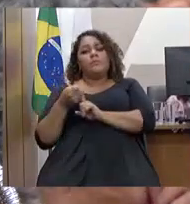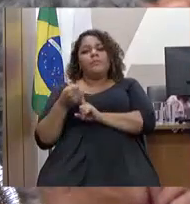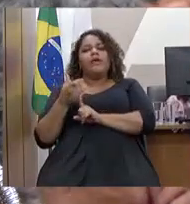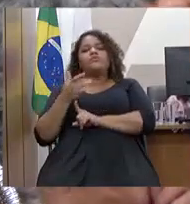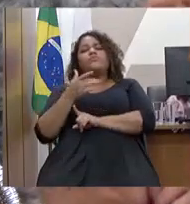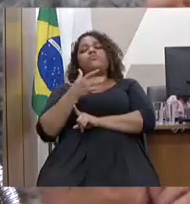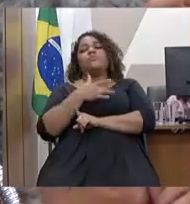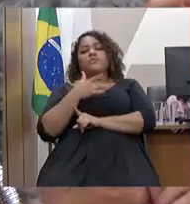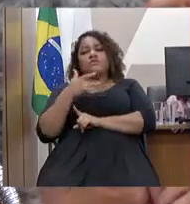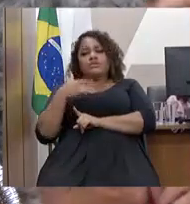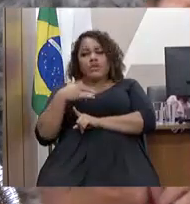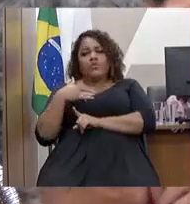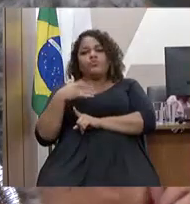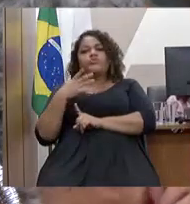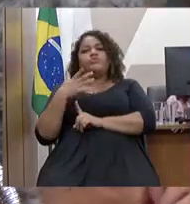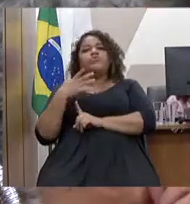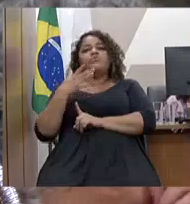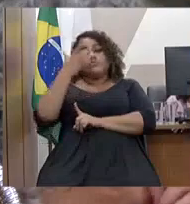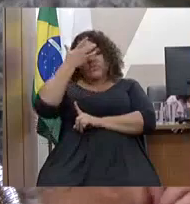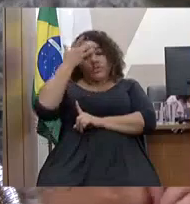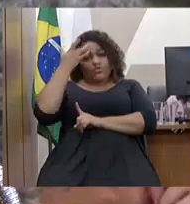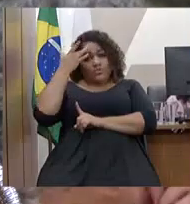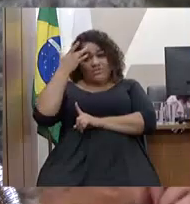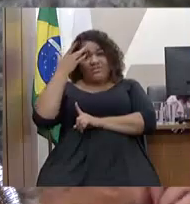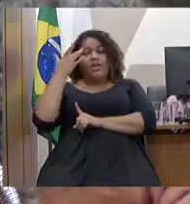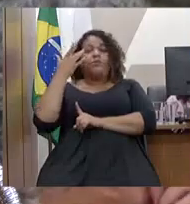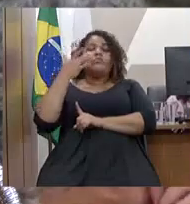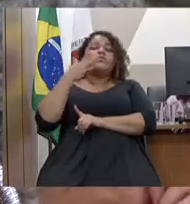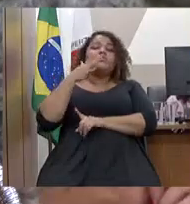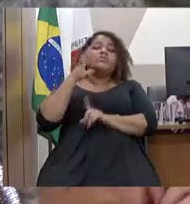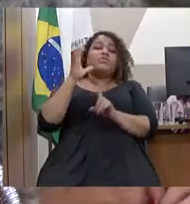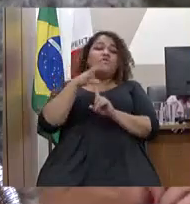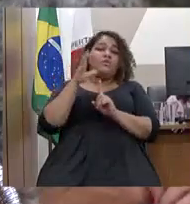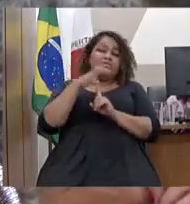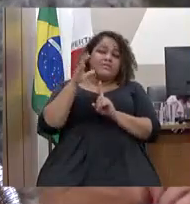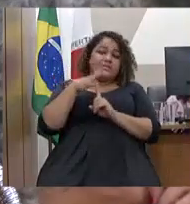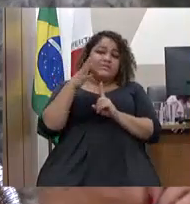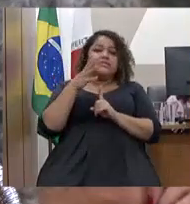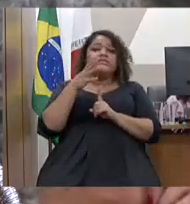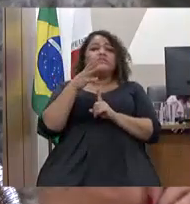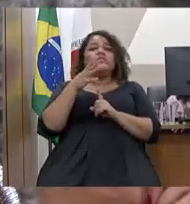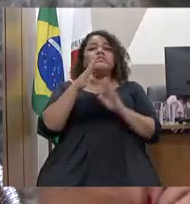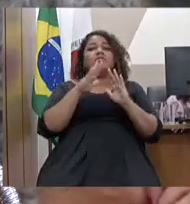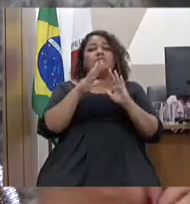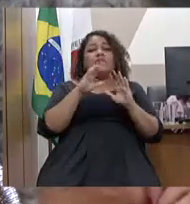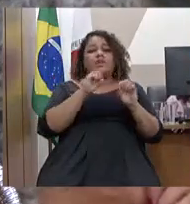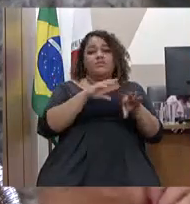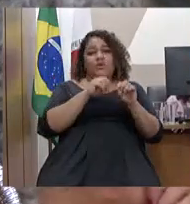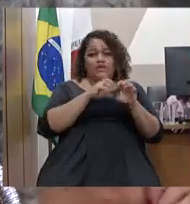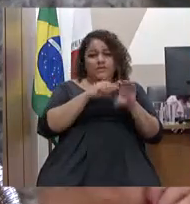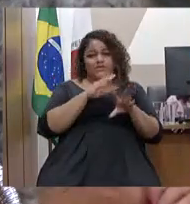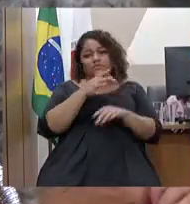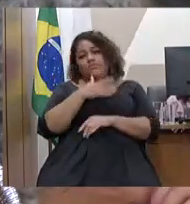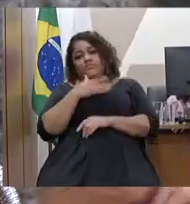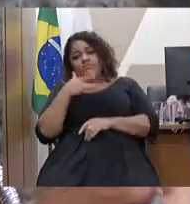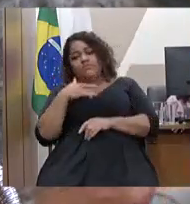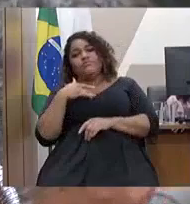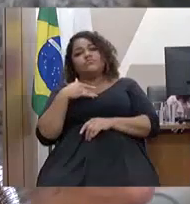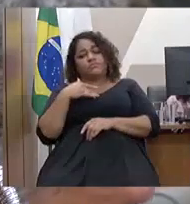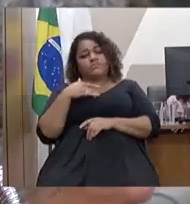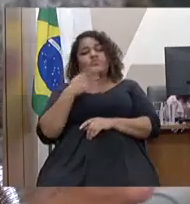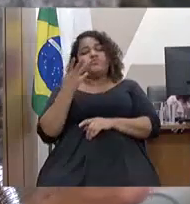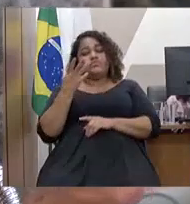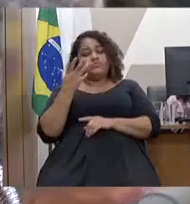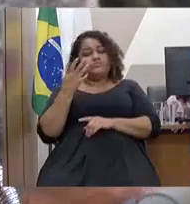relevante nós temos dados informações de que no município é maior causa de absenteísmo dentro dentre os